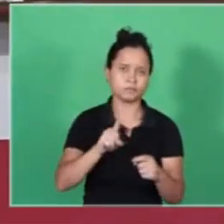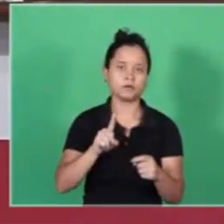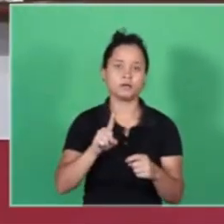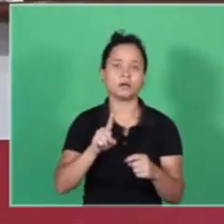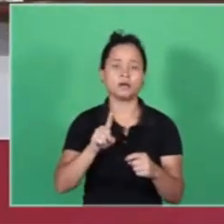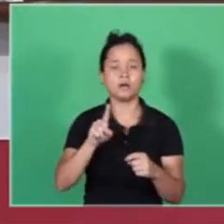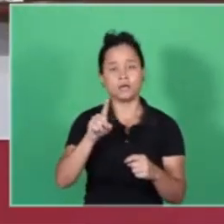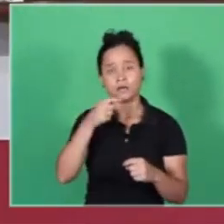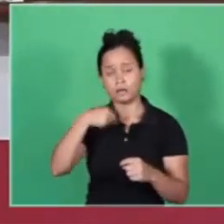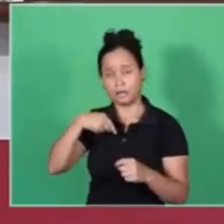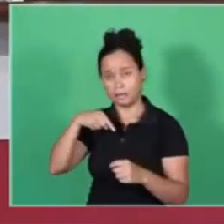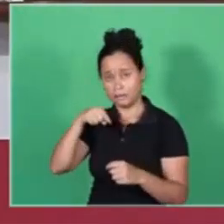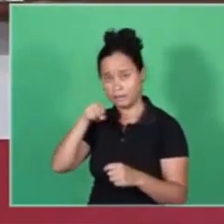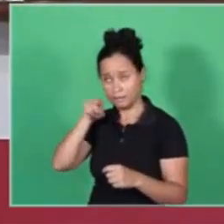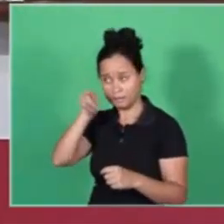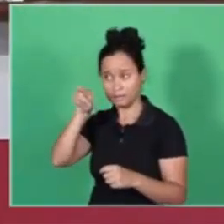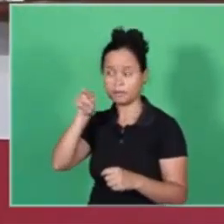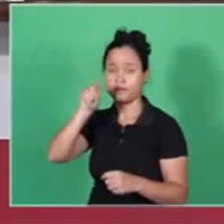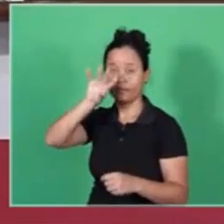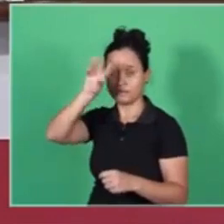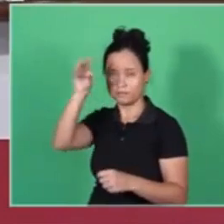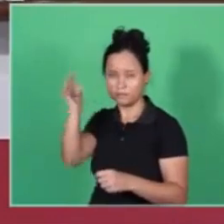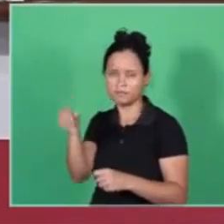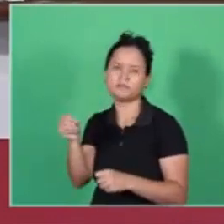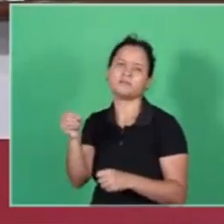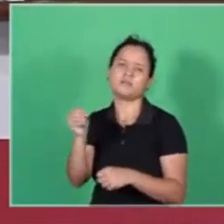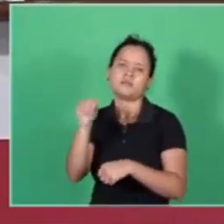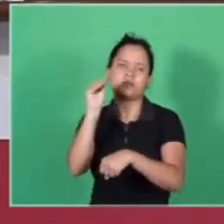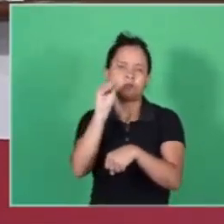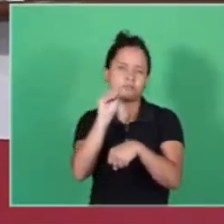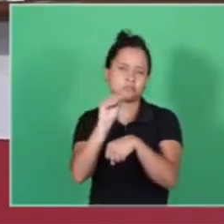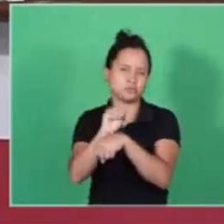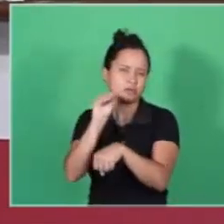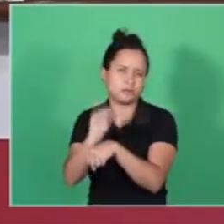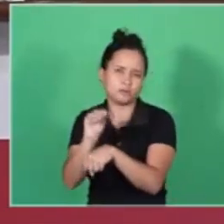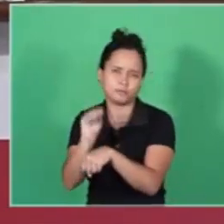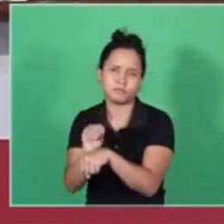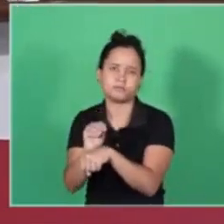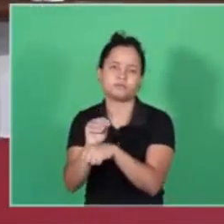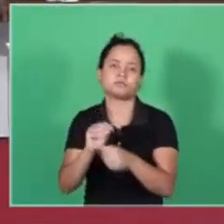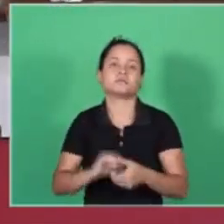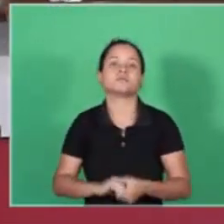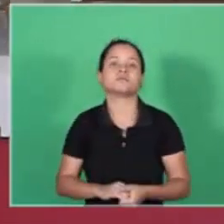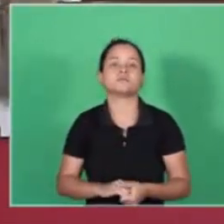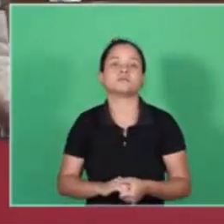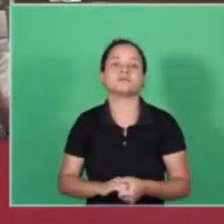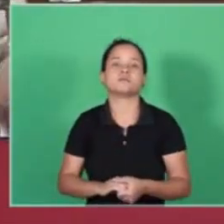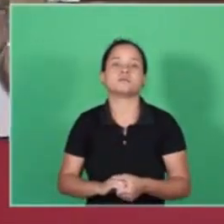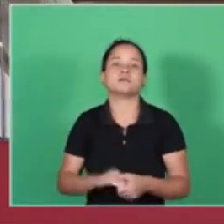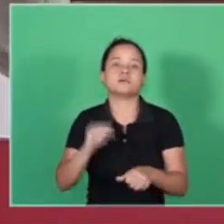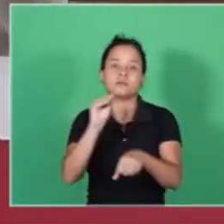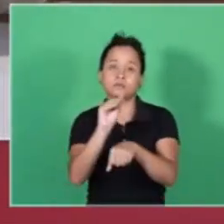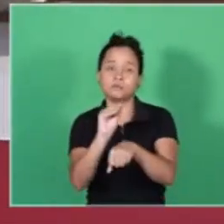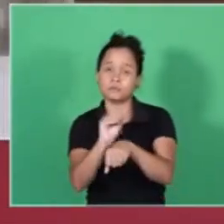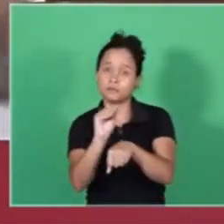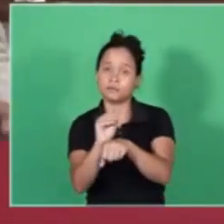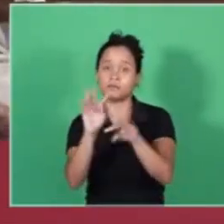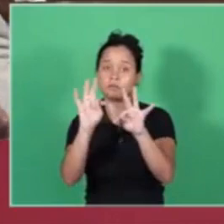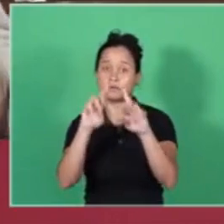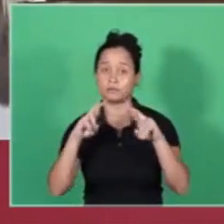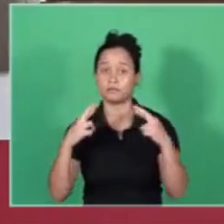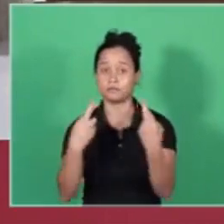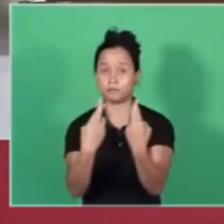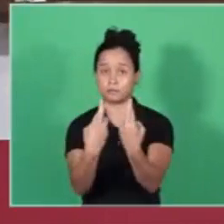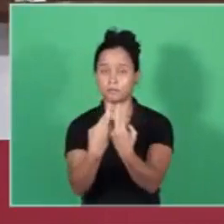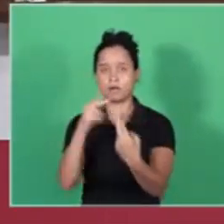África cuidados, né, naquela época, cuidados às tribos africanas, se internou